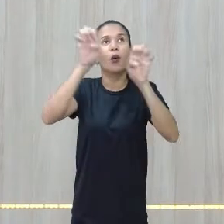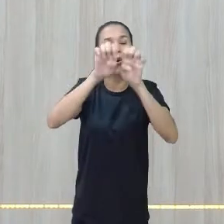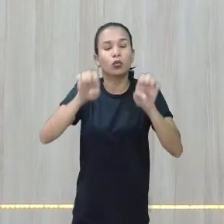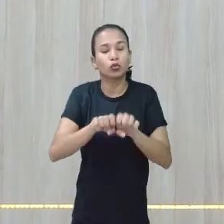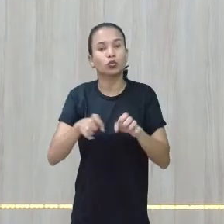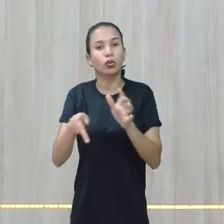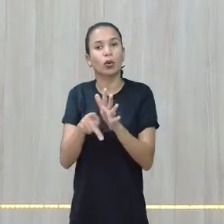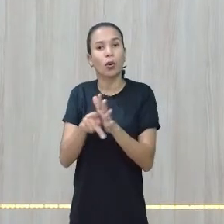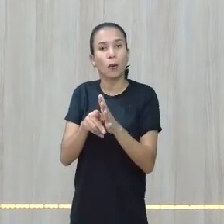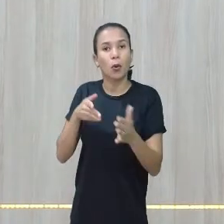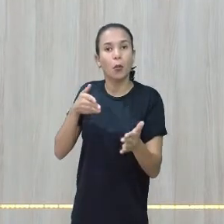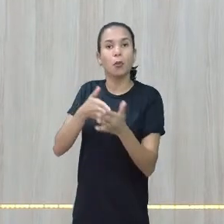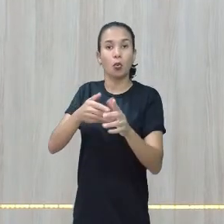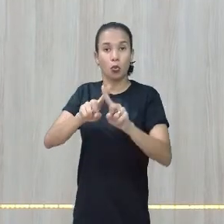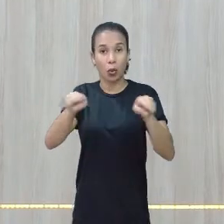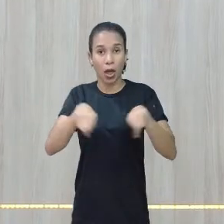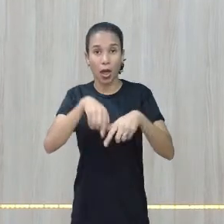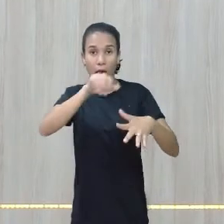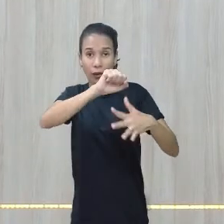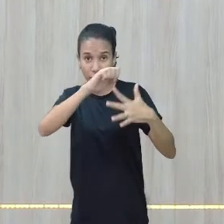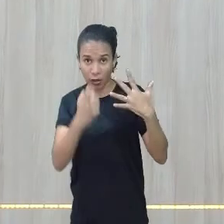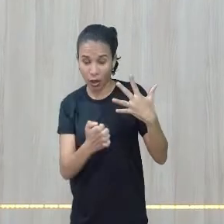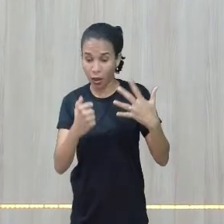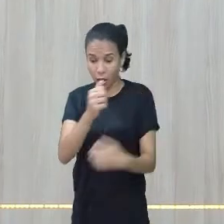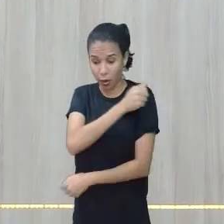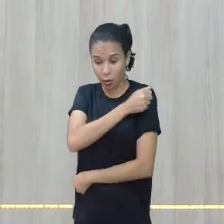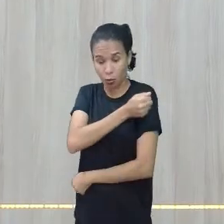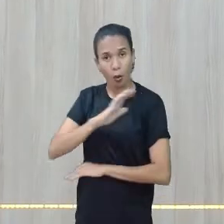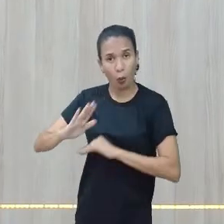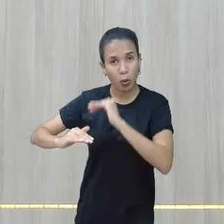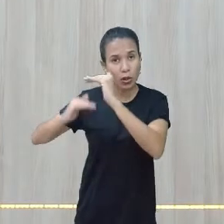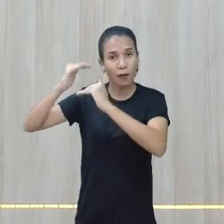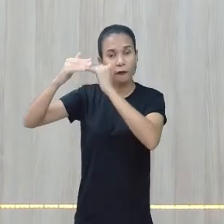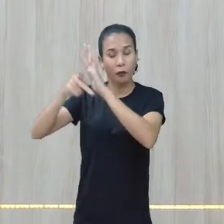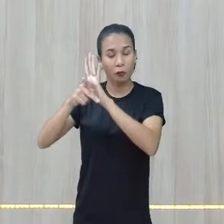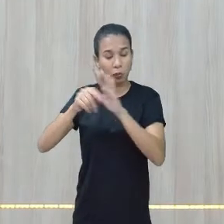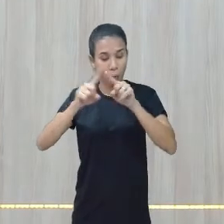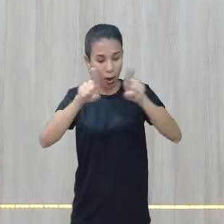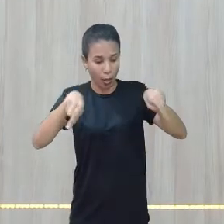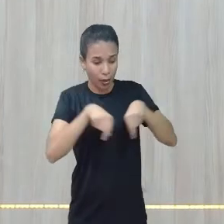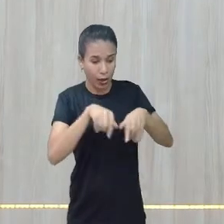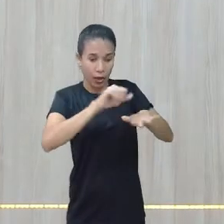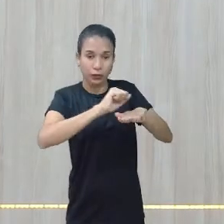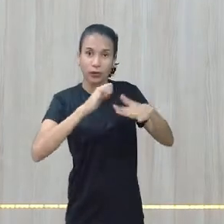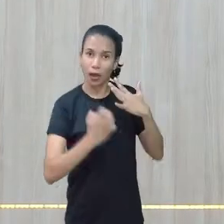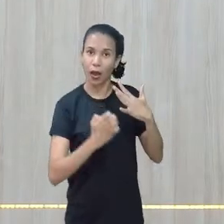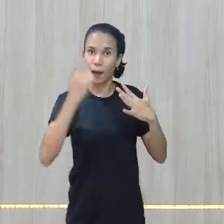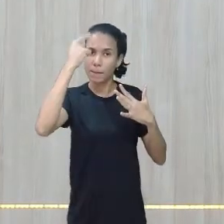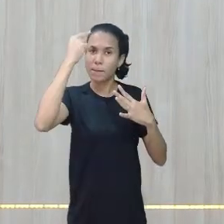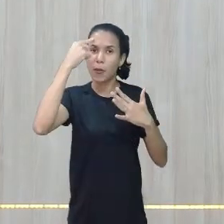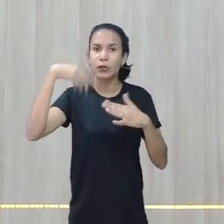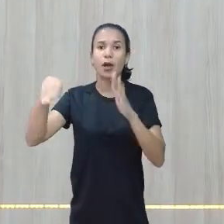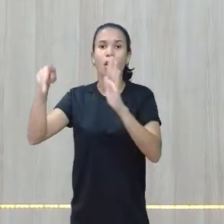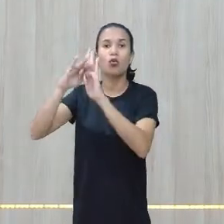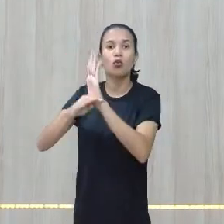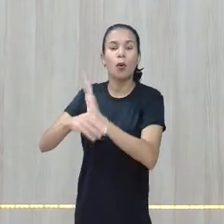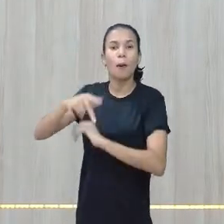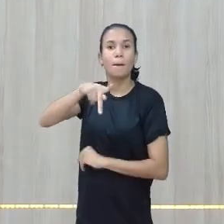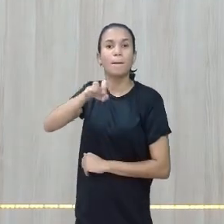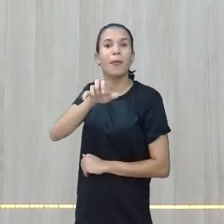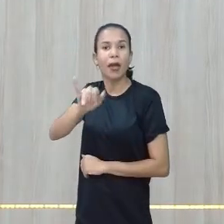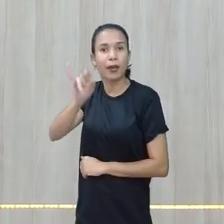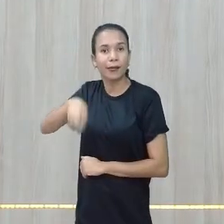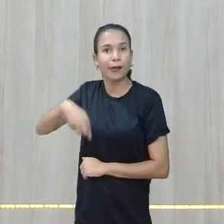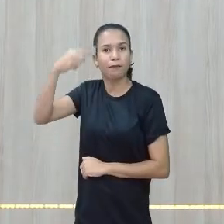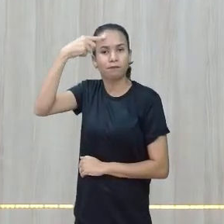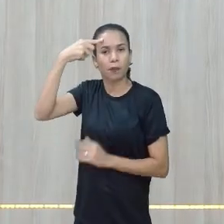de recursos, para que esse estudante se desenvolva na sala de recursos, a partir do plano educacional individualizado que foi